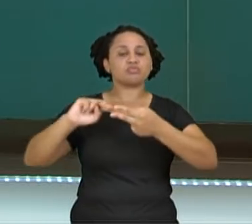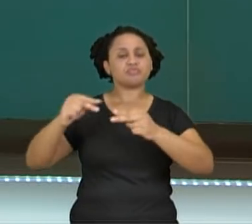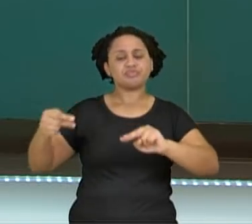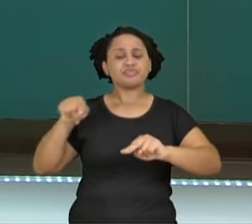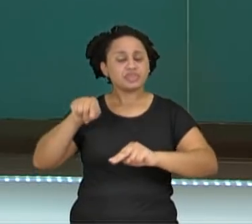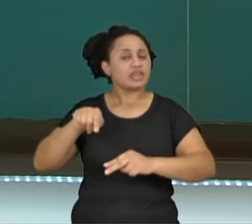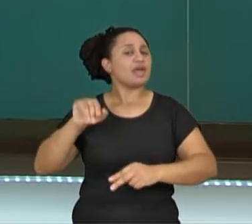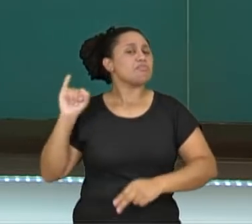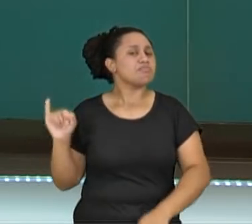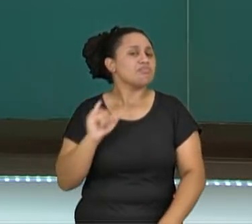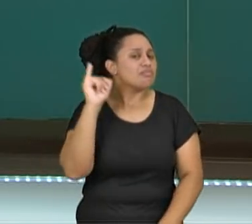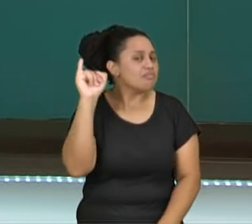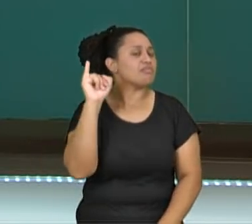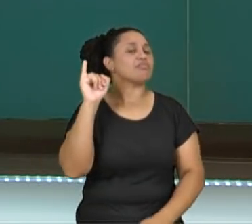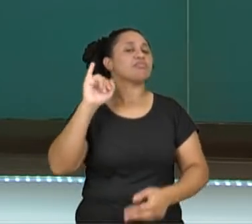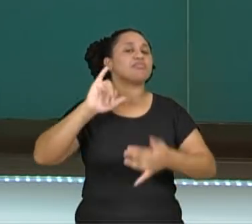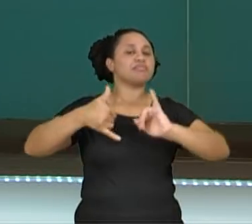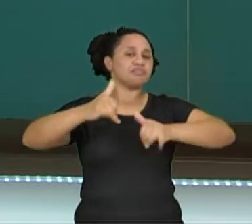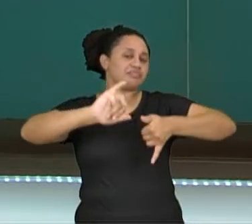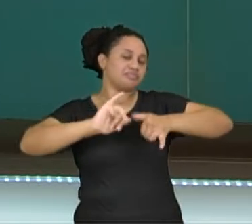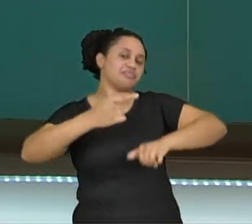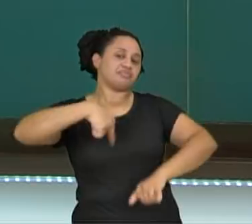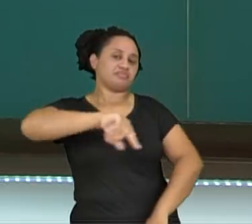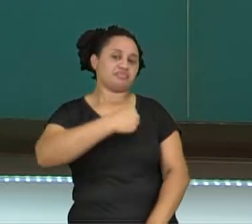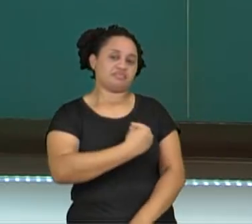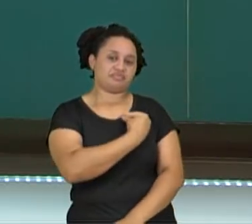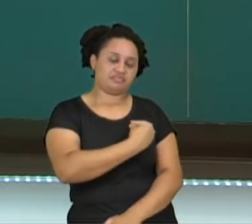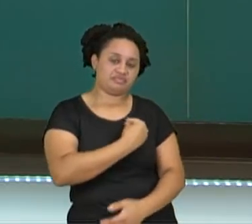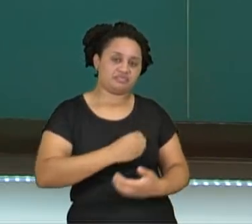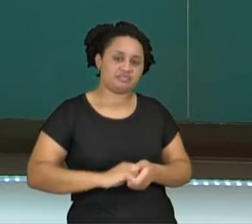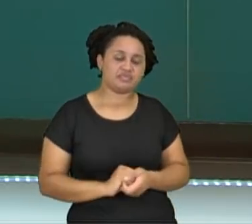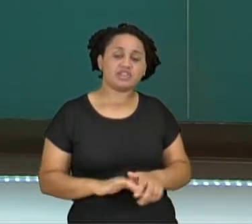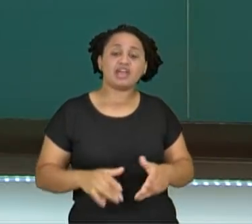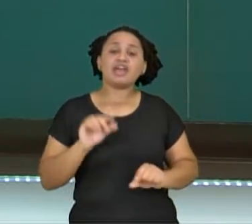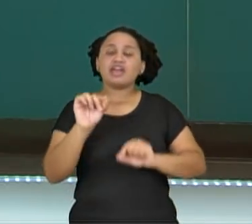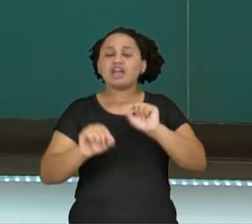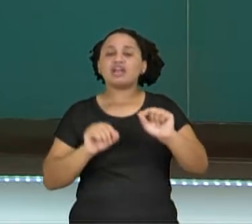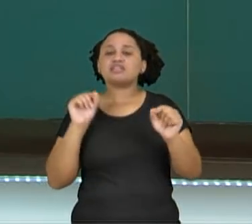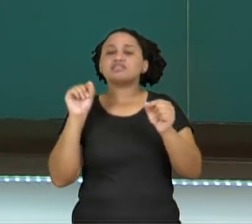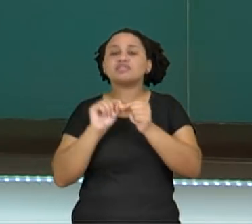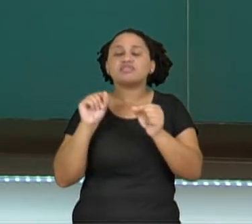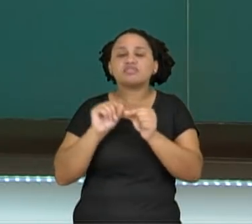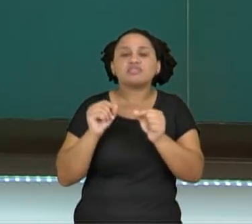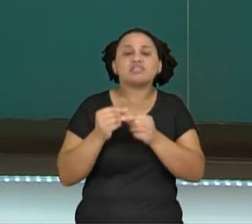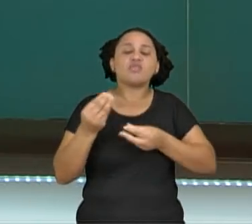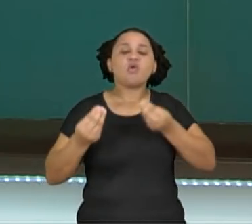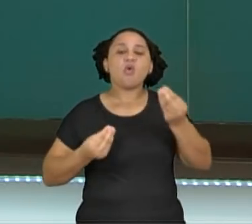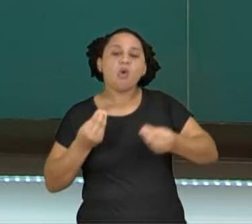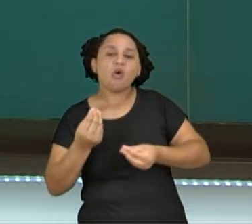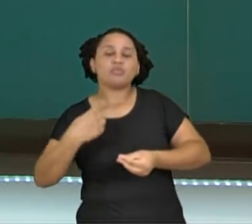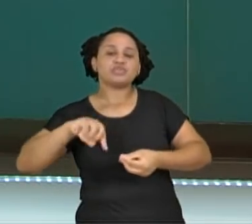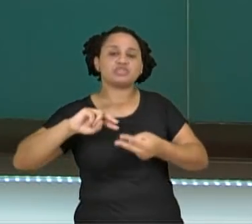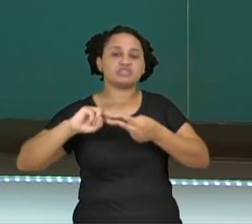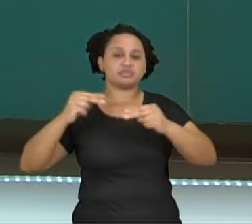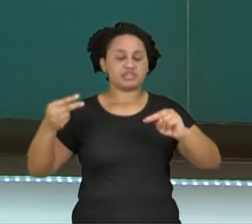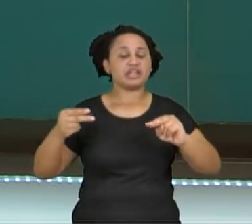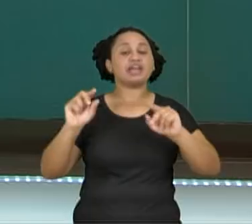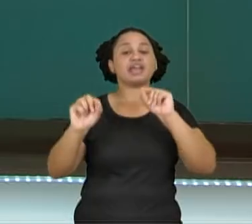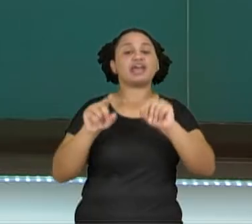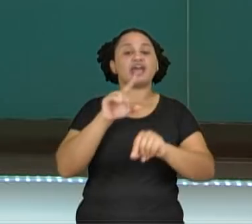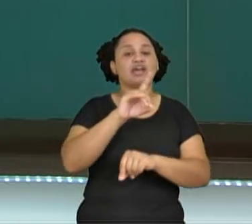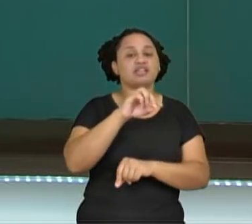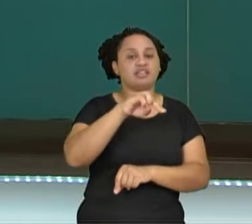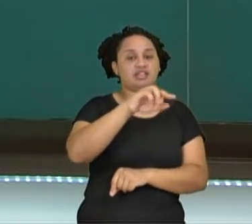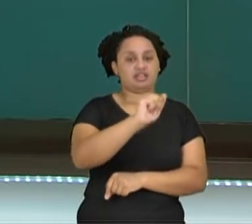fundamental na química da vida, né? E quem prepara, quem tem a receita de como serão as nossas proteínas, é o nosso DNA.